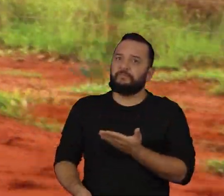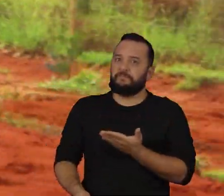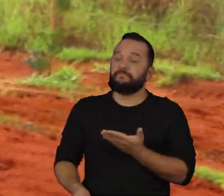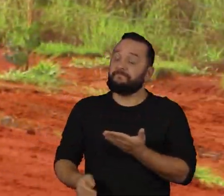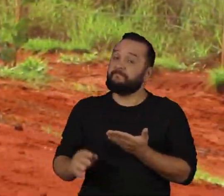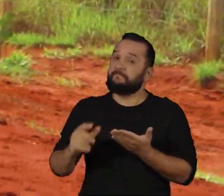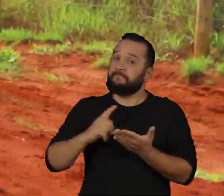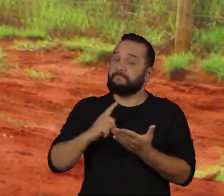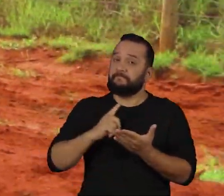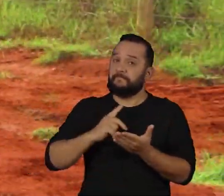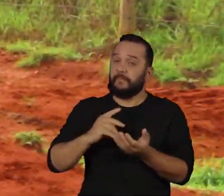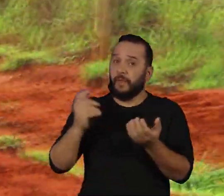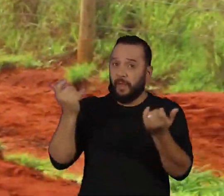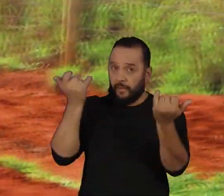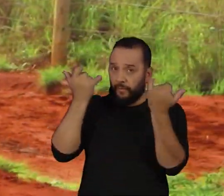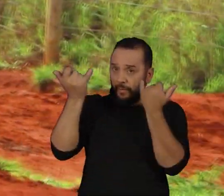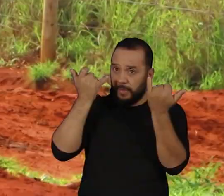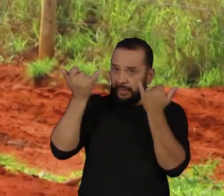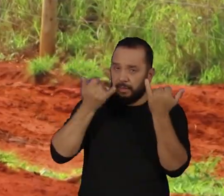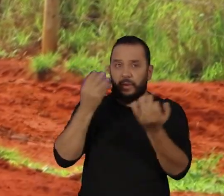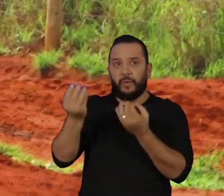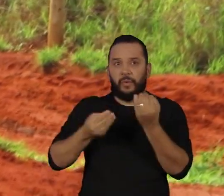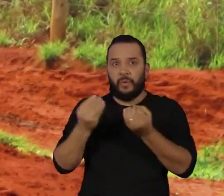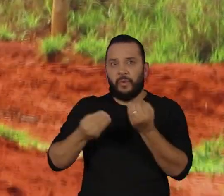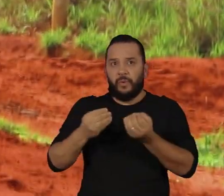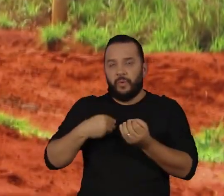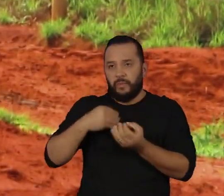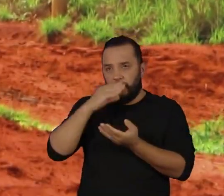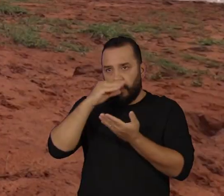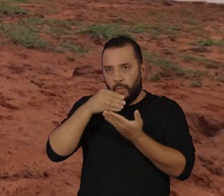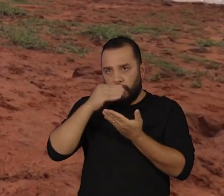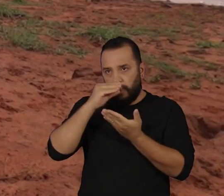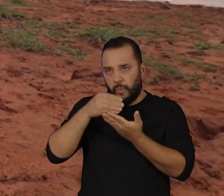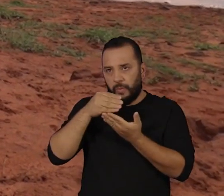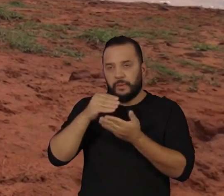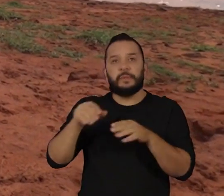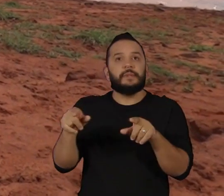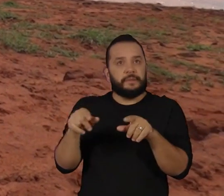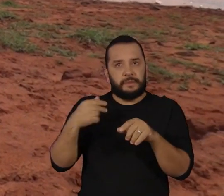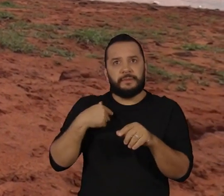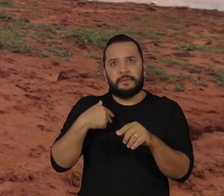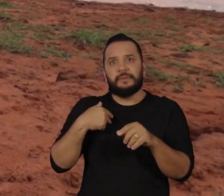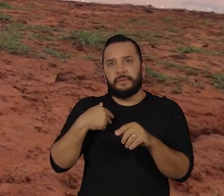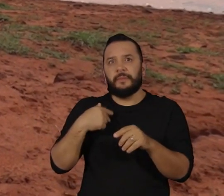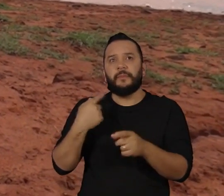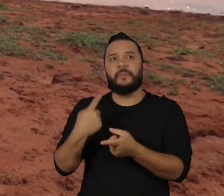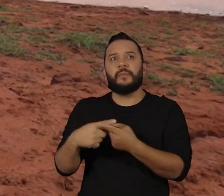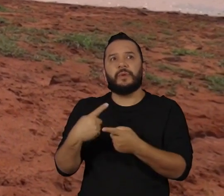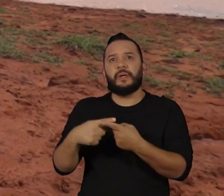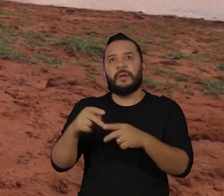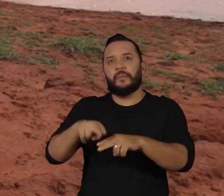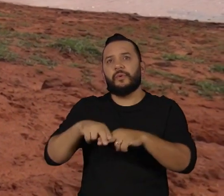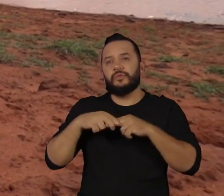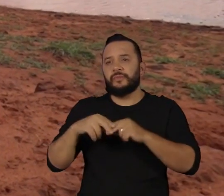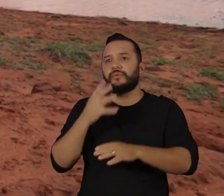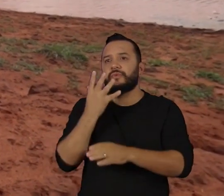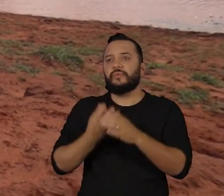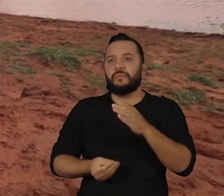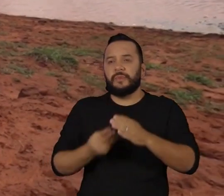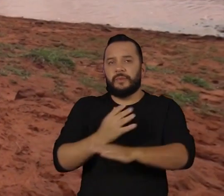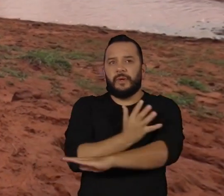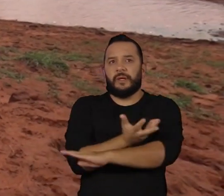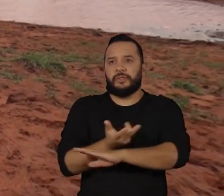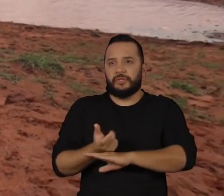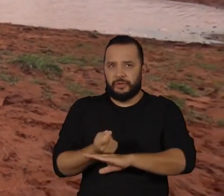Para levantar as informações sobre a ocupação das antas e entender a causa do seu desaparecimento na Caatinga,